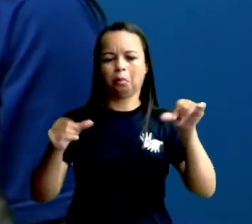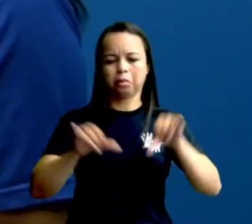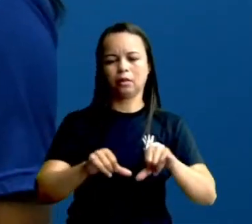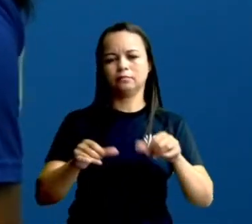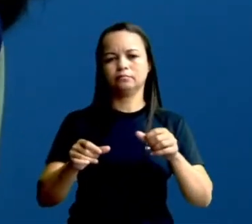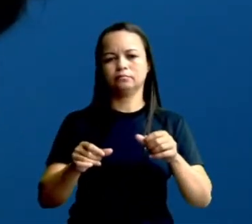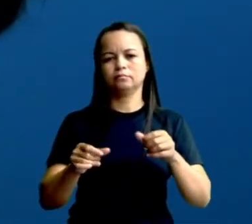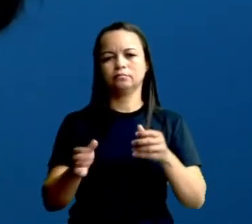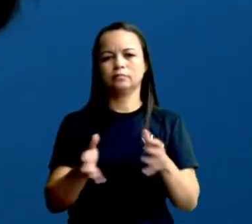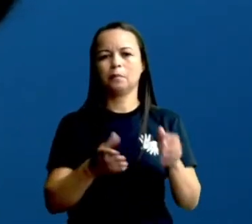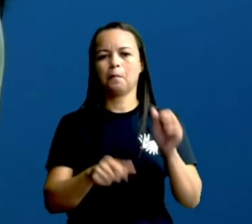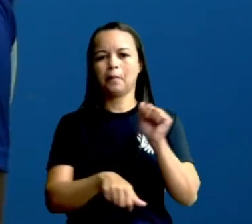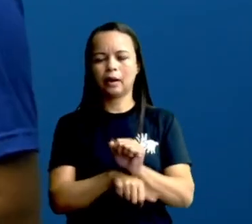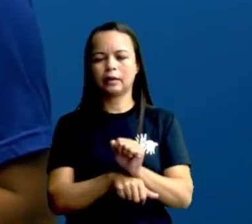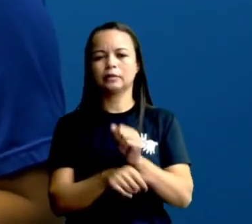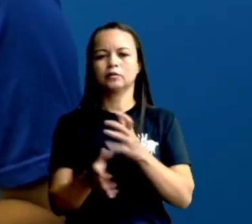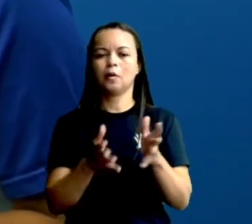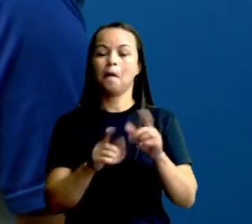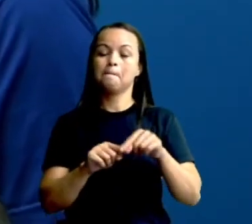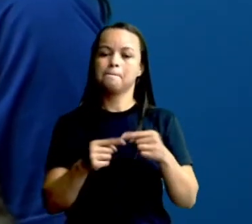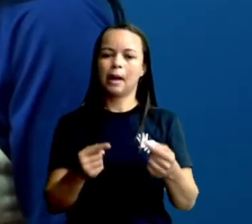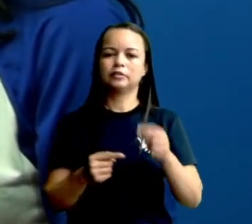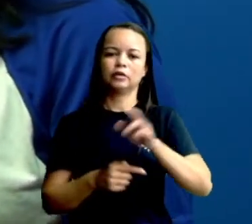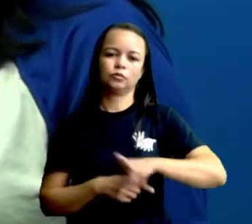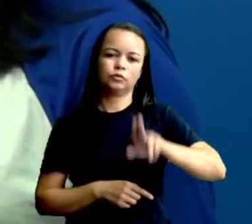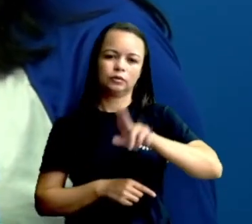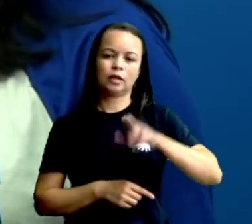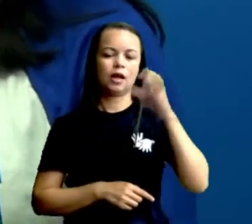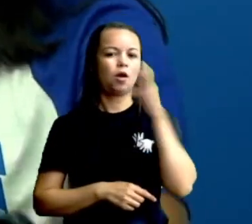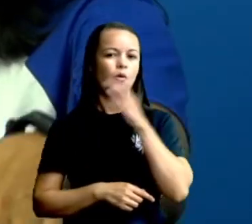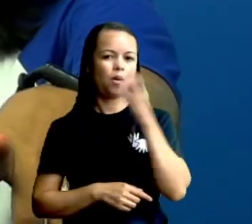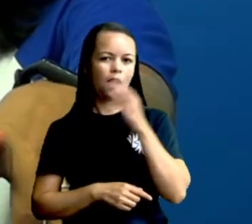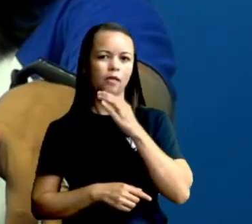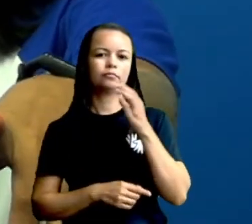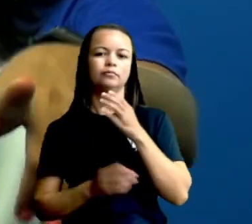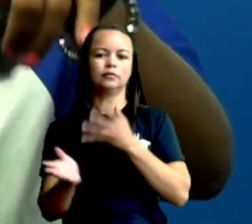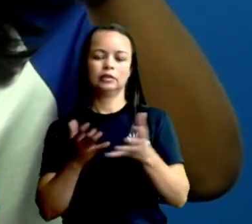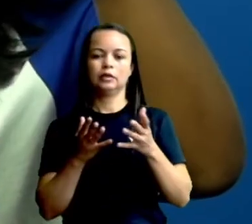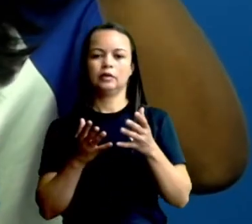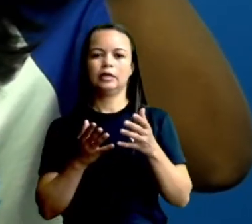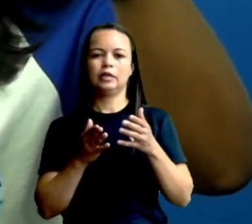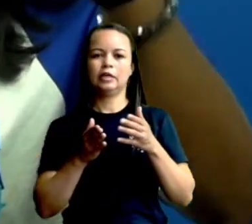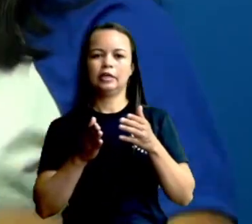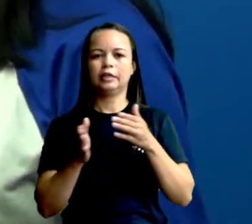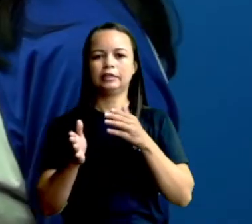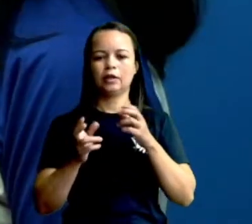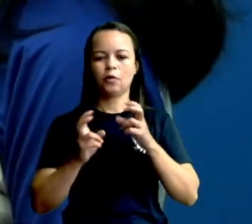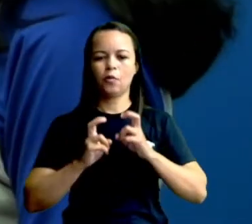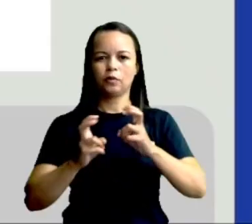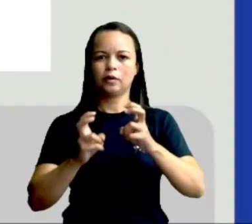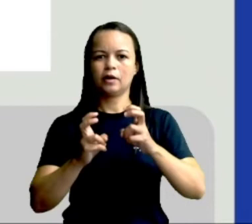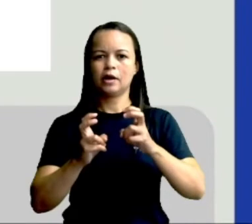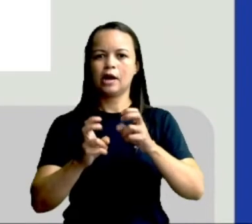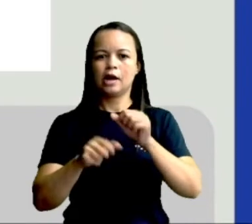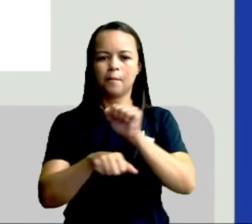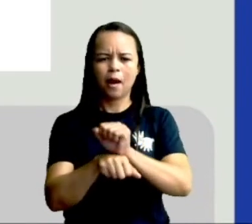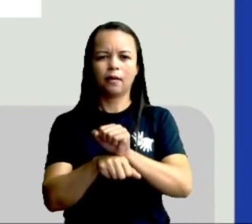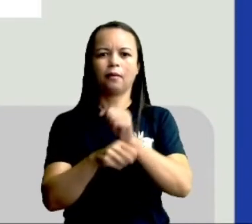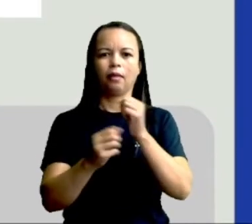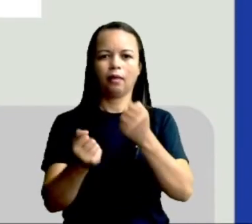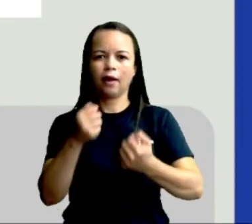mas que é um transporte muito útil, rápido e que não pega trânsito. Esse é o importante.